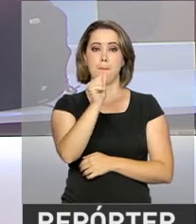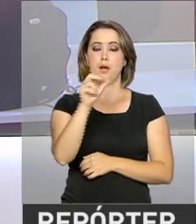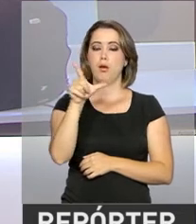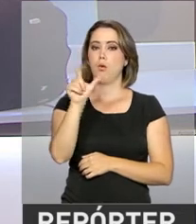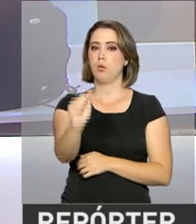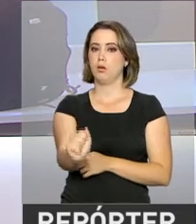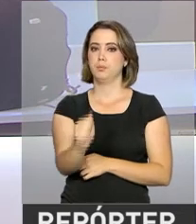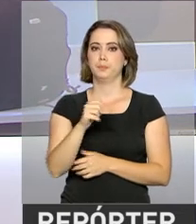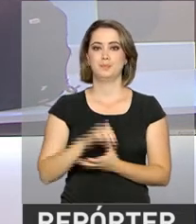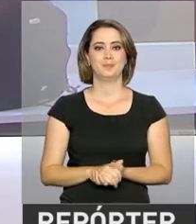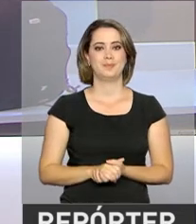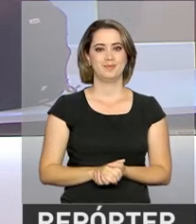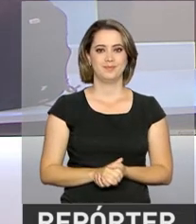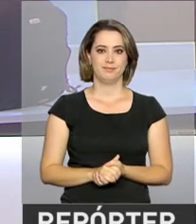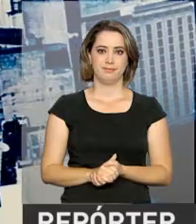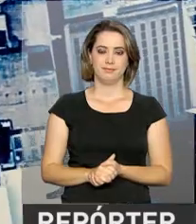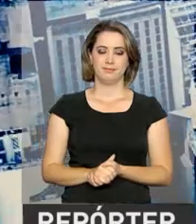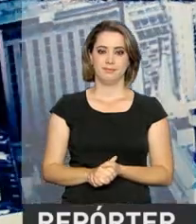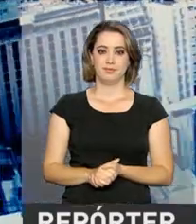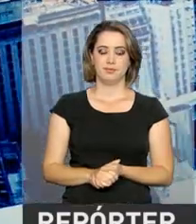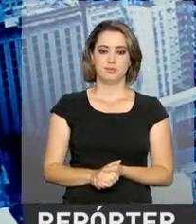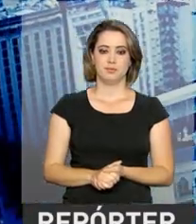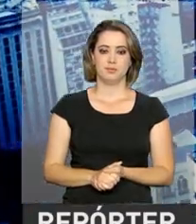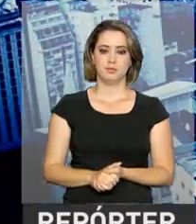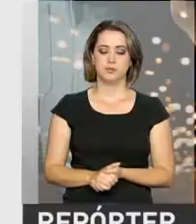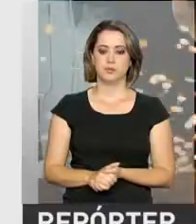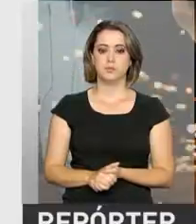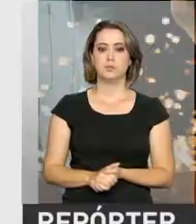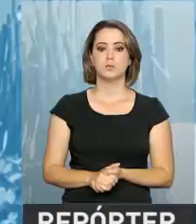Unidos, Paola de Orte.